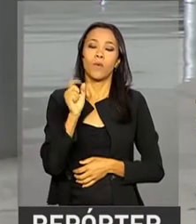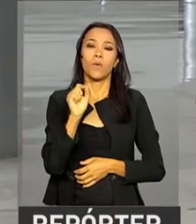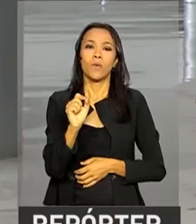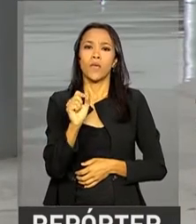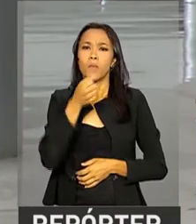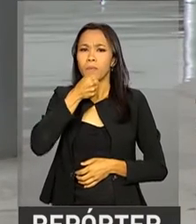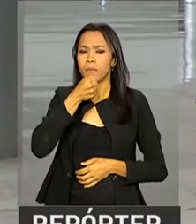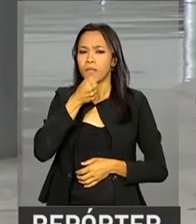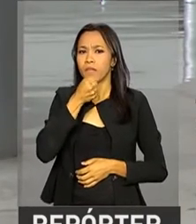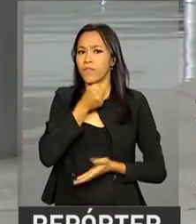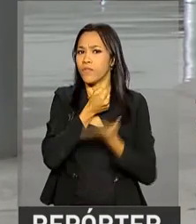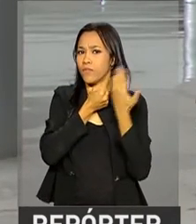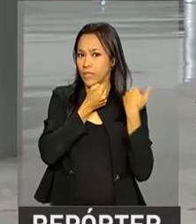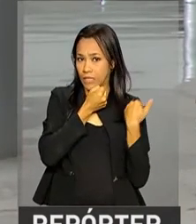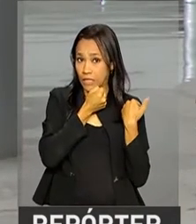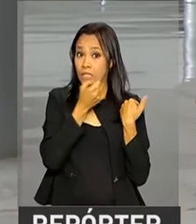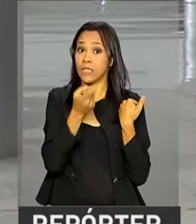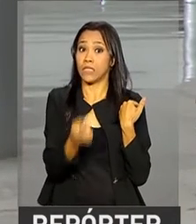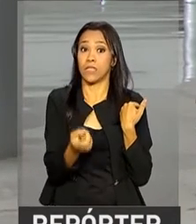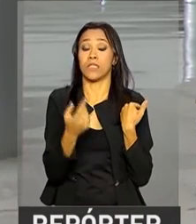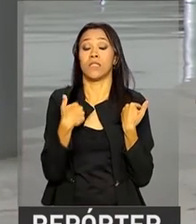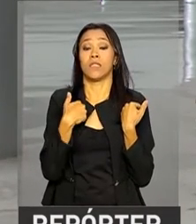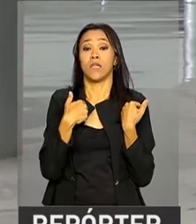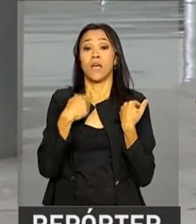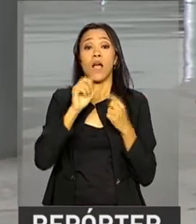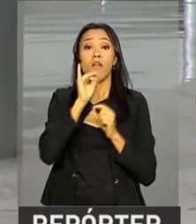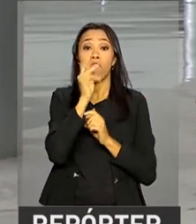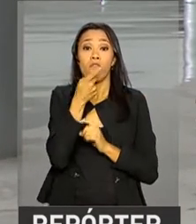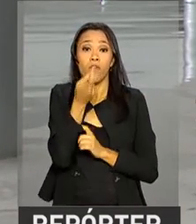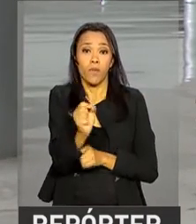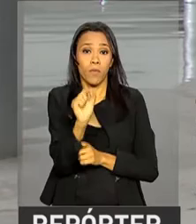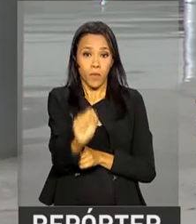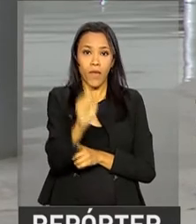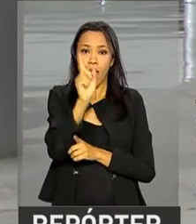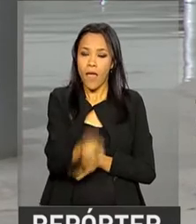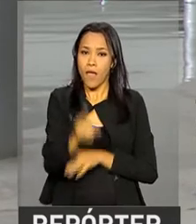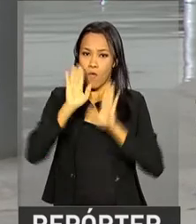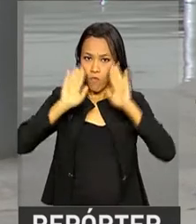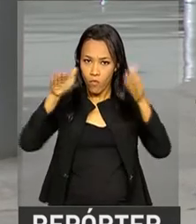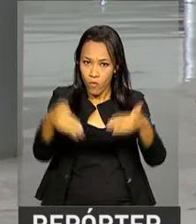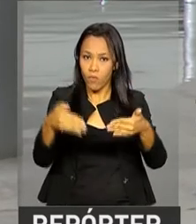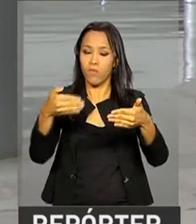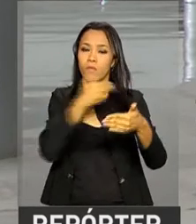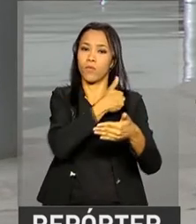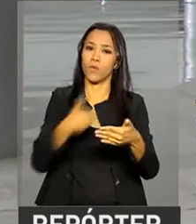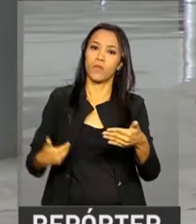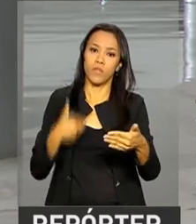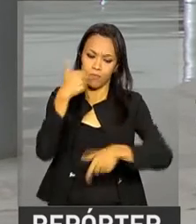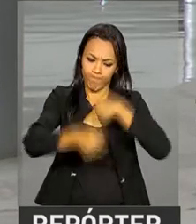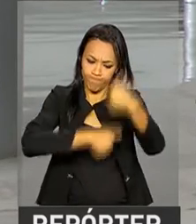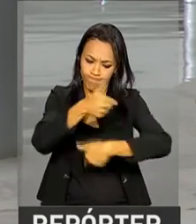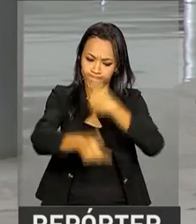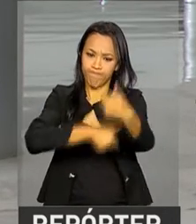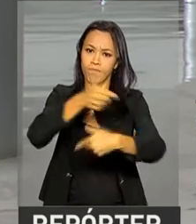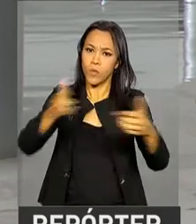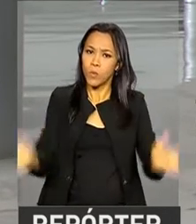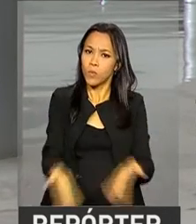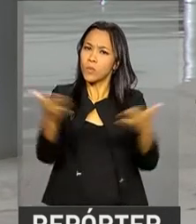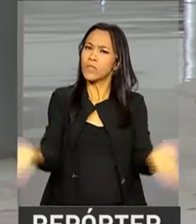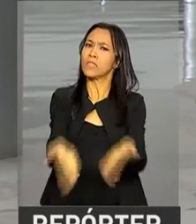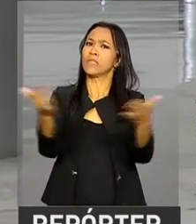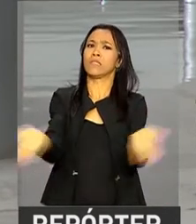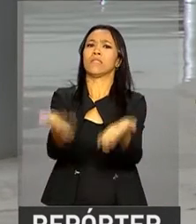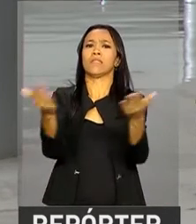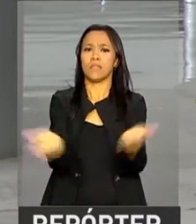numa entrevista à agência de notícias reuters ele afirmou que é prioridade do governo fazer com que o país consiga retomar